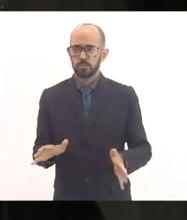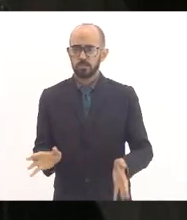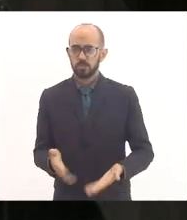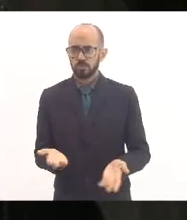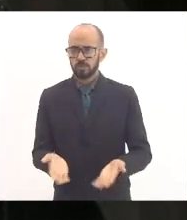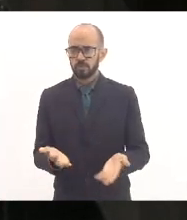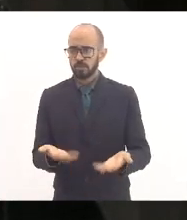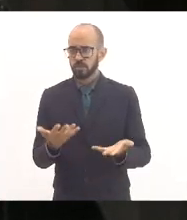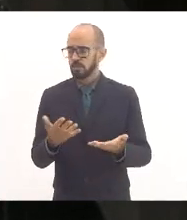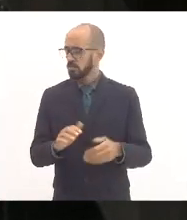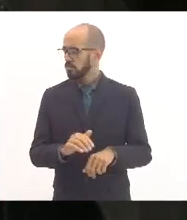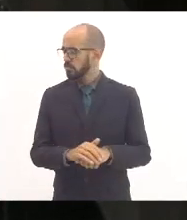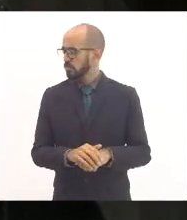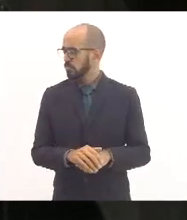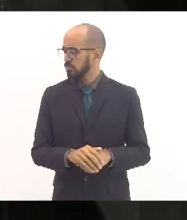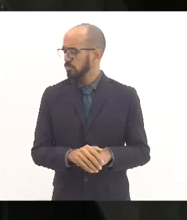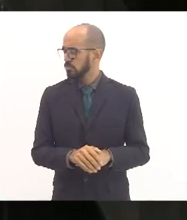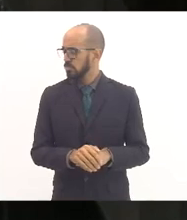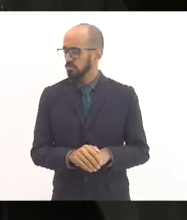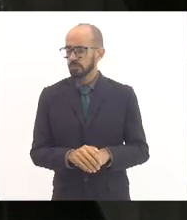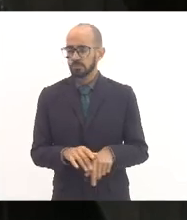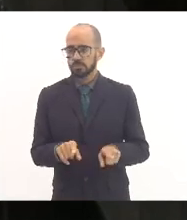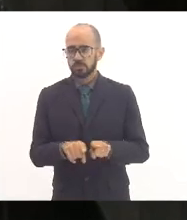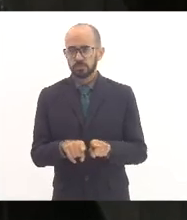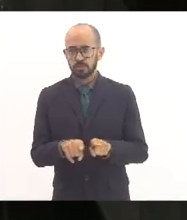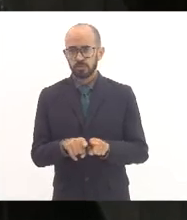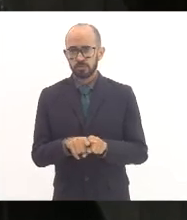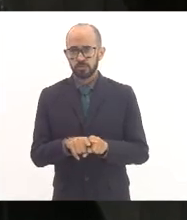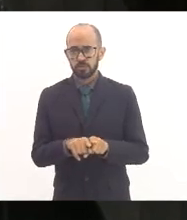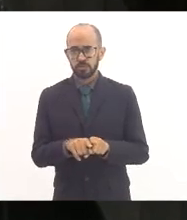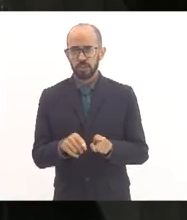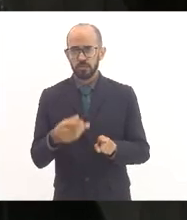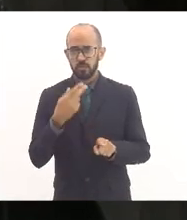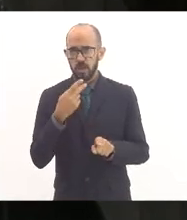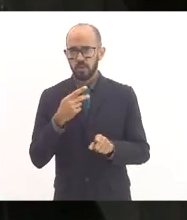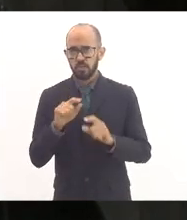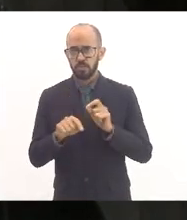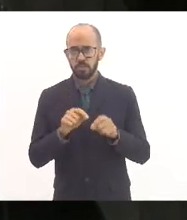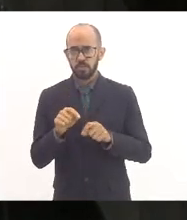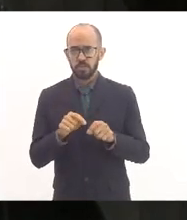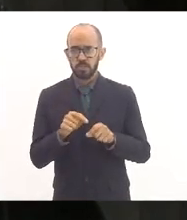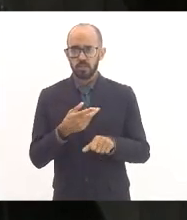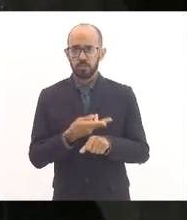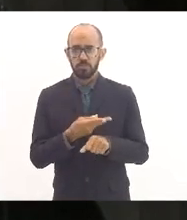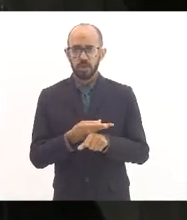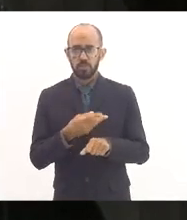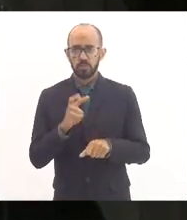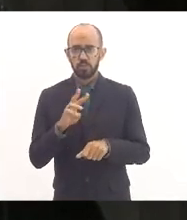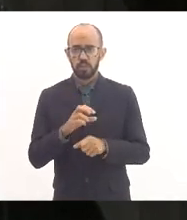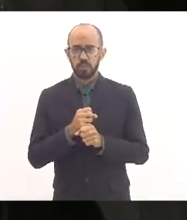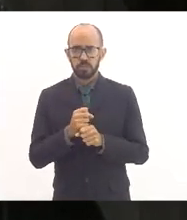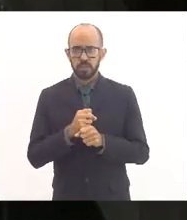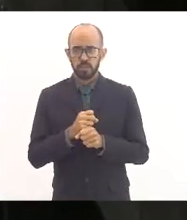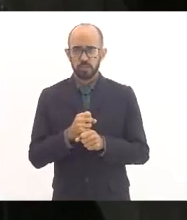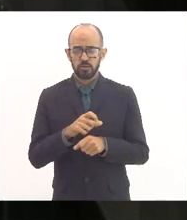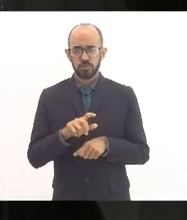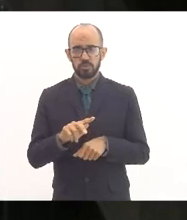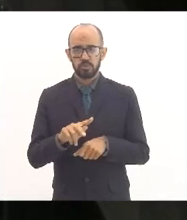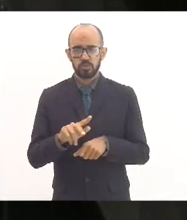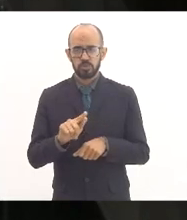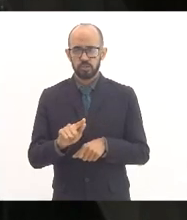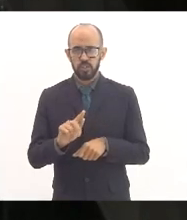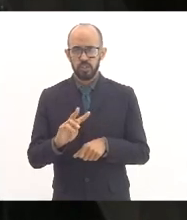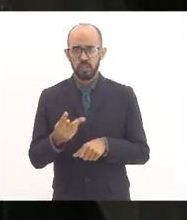além da promoção e faço coro novamente incidência do triênio sobre ghp isonomia com a polícia